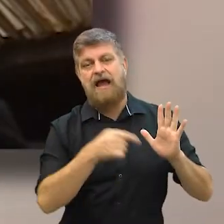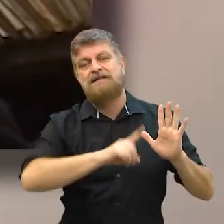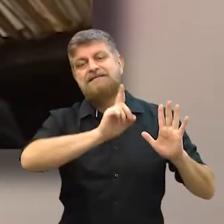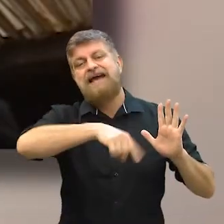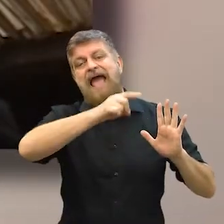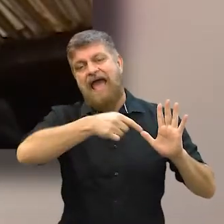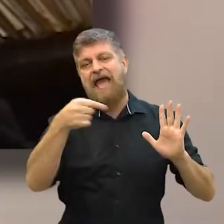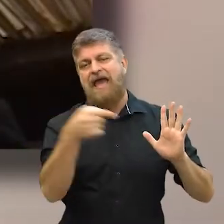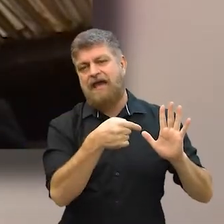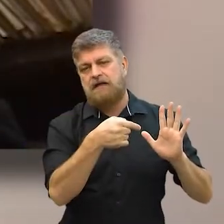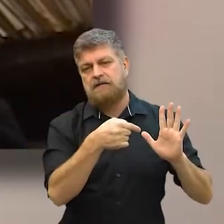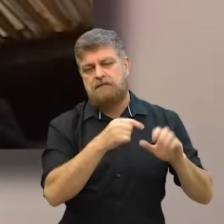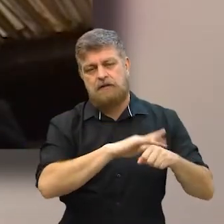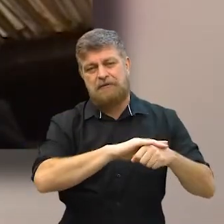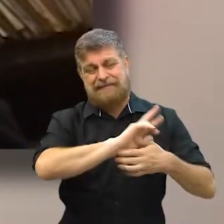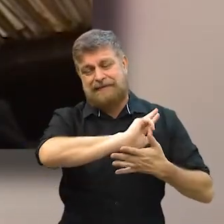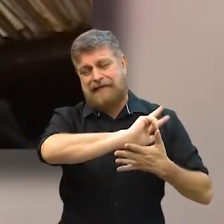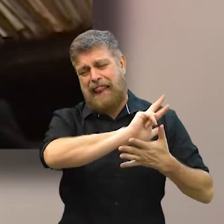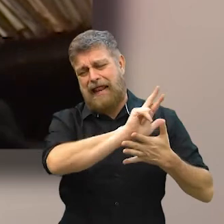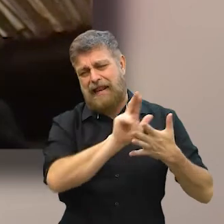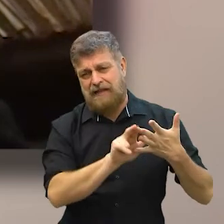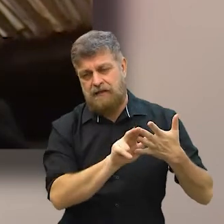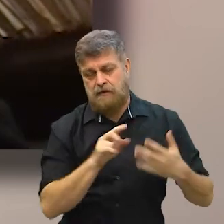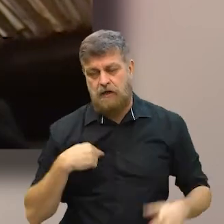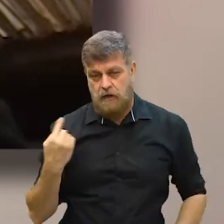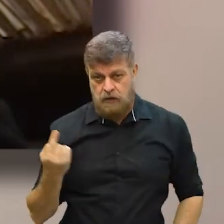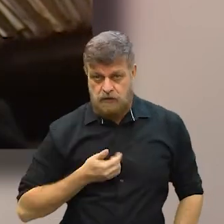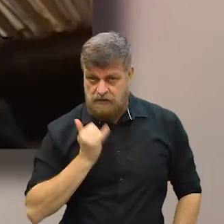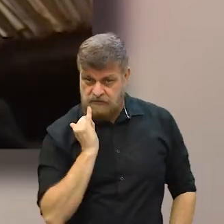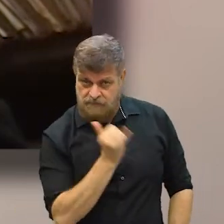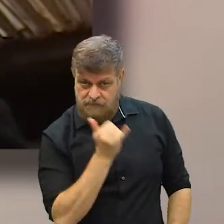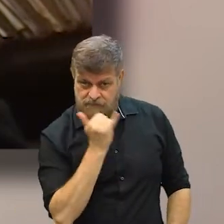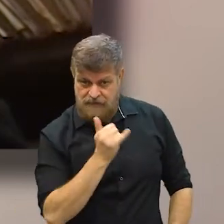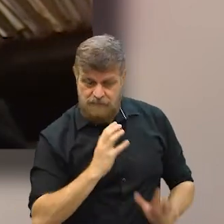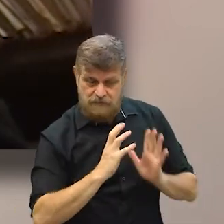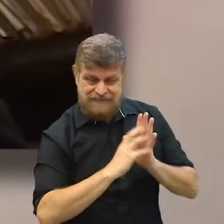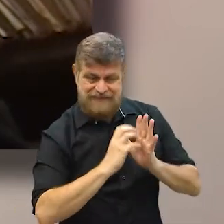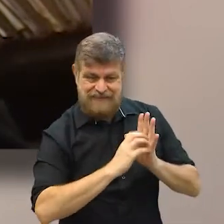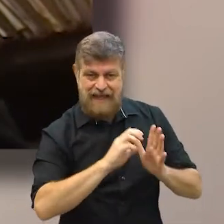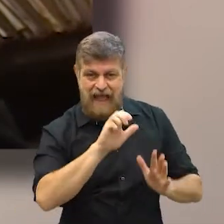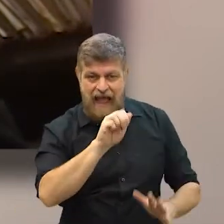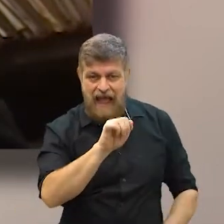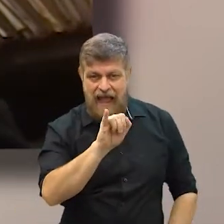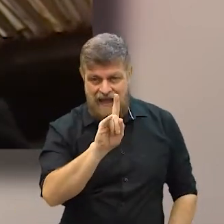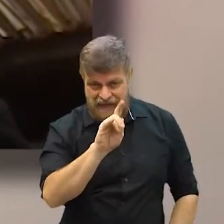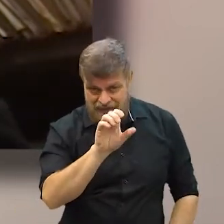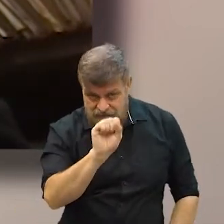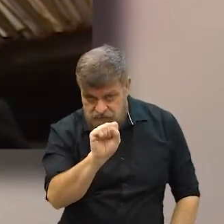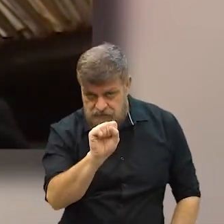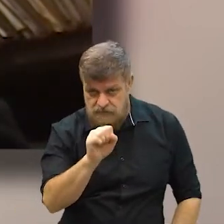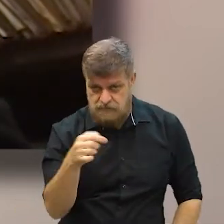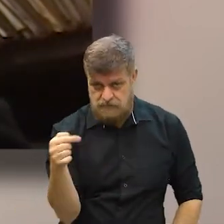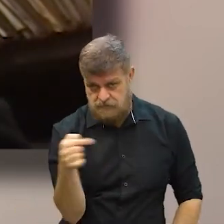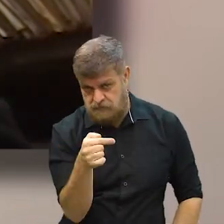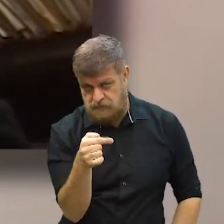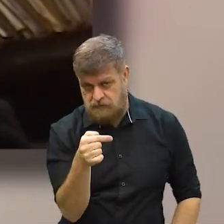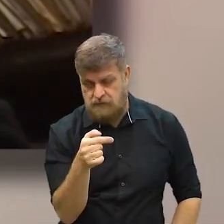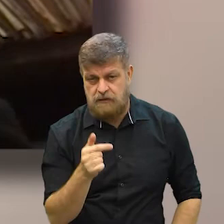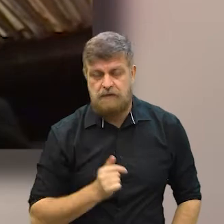isso. O que nós chamamos de síndrome da imunodeficiência adquirida é